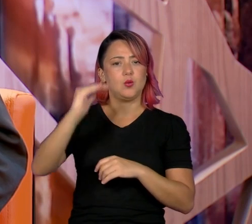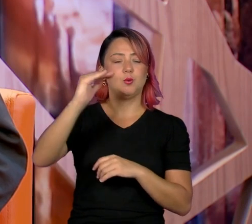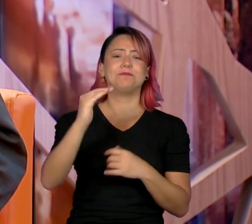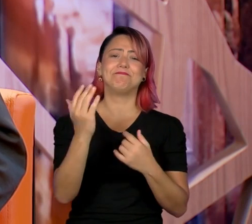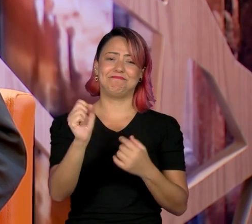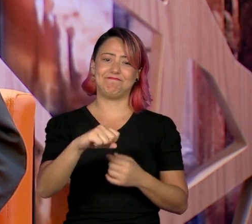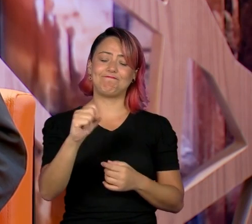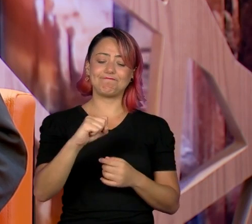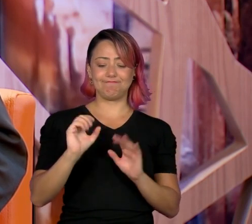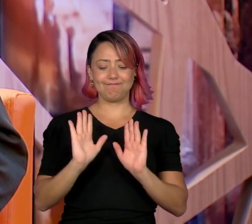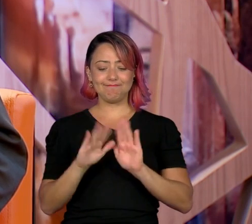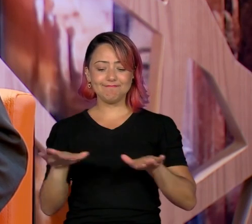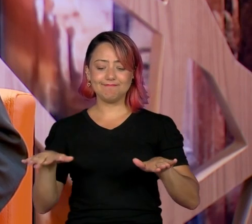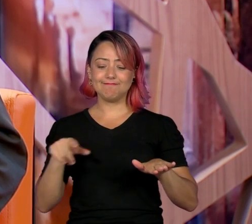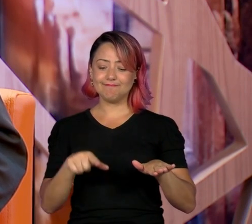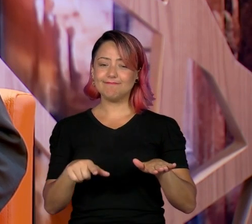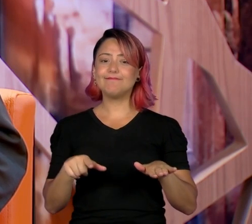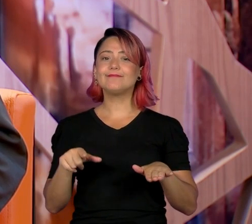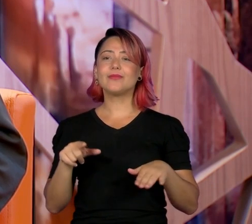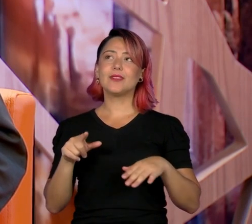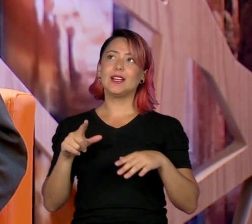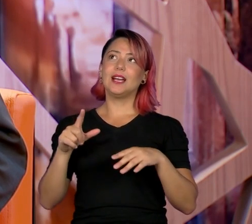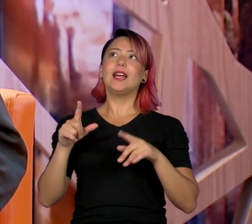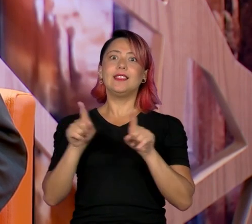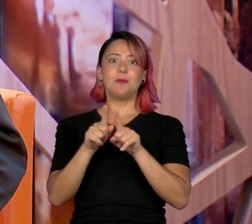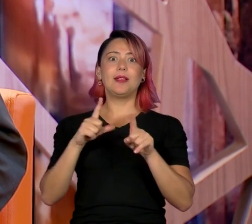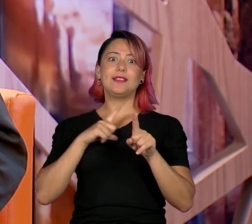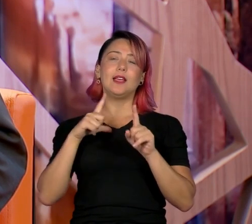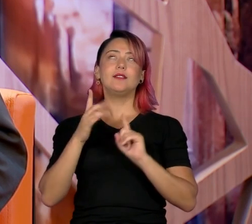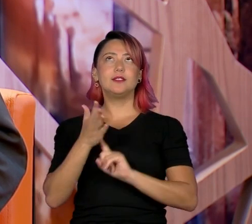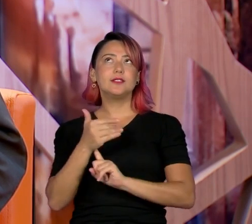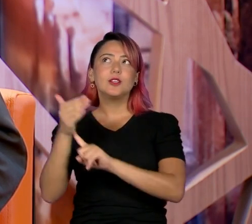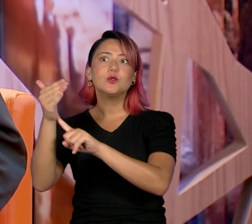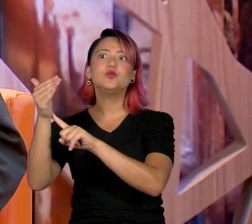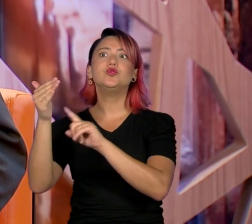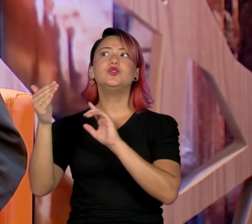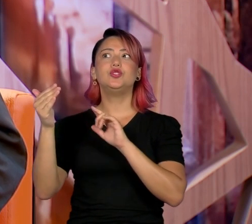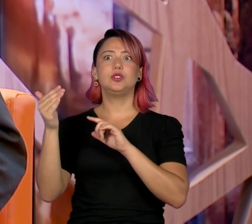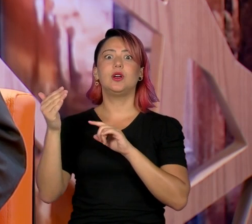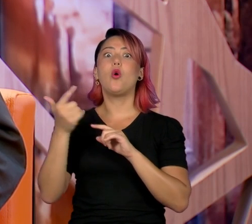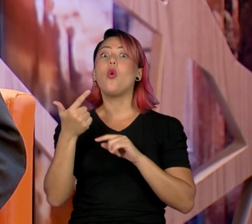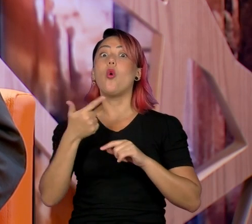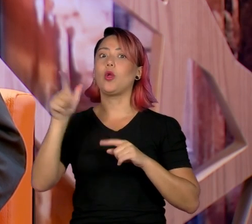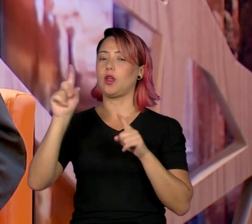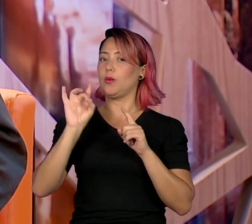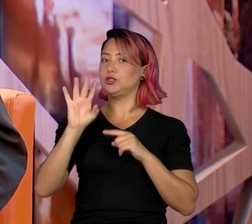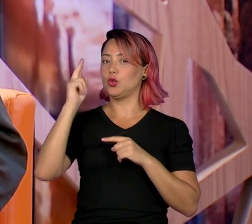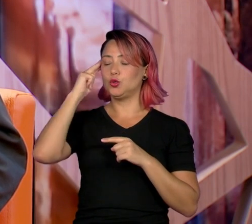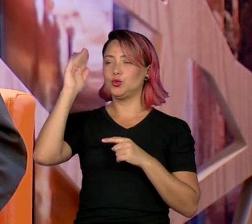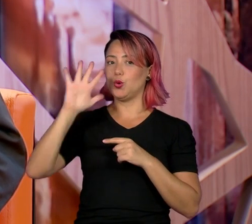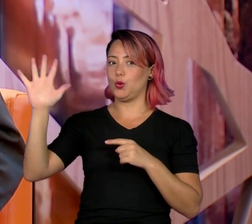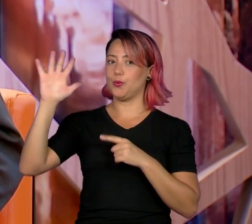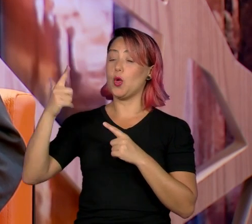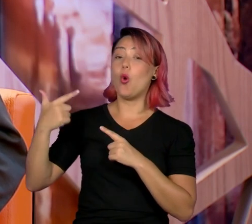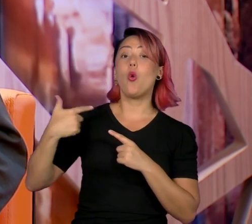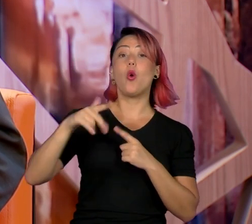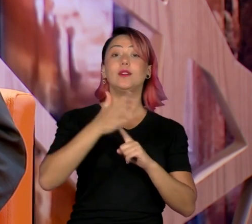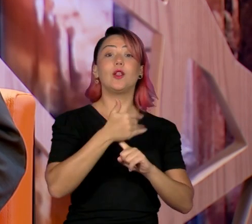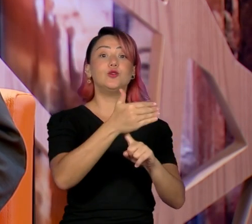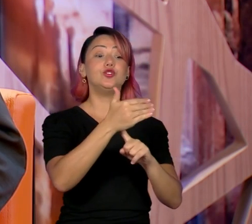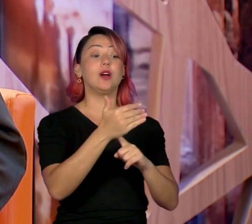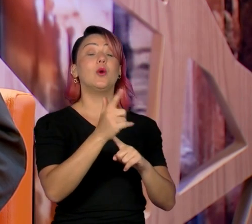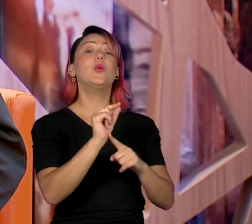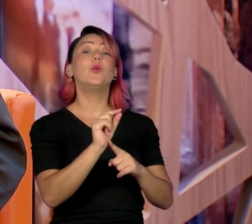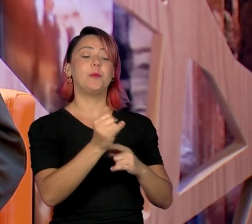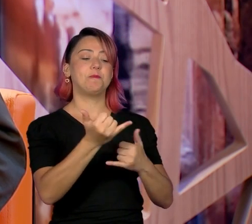ela também ela é dada uma outra tecnologia, que é a tecnologia do brincar, que é justamente a possibilidade